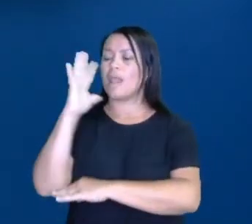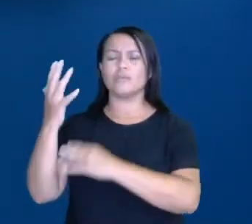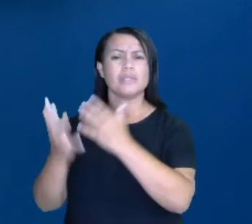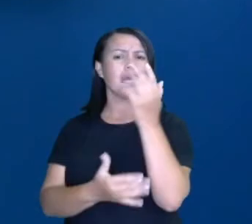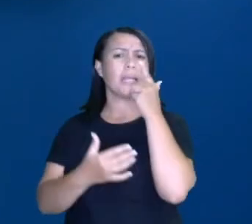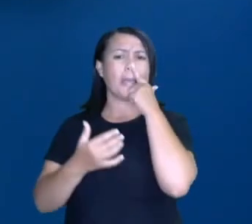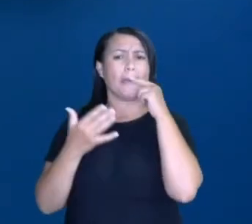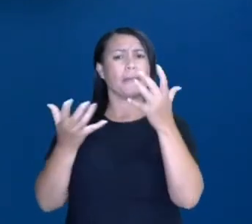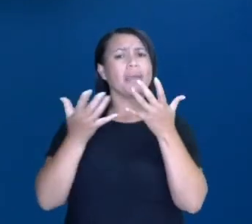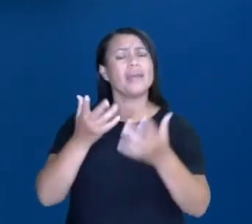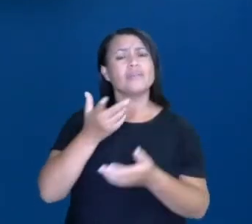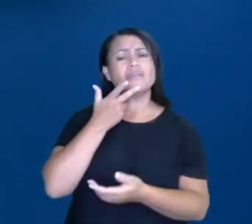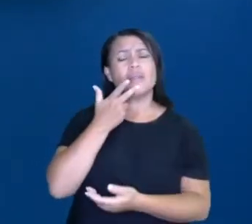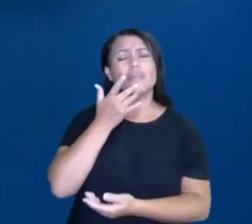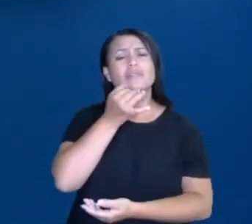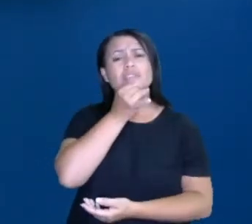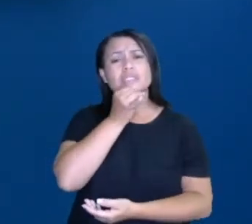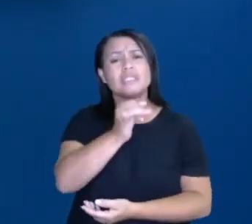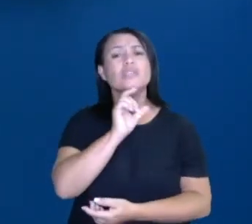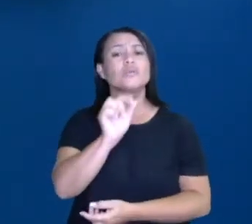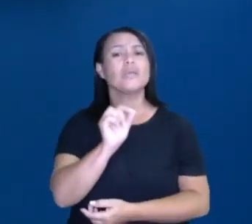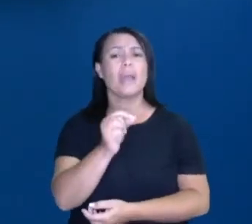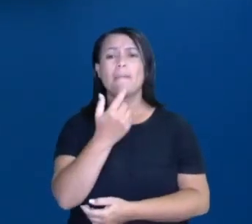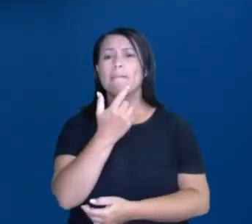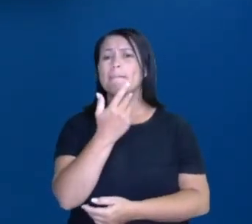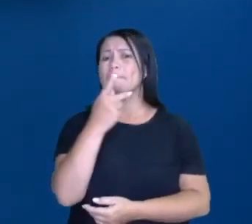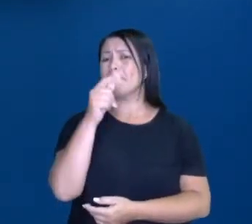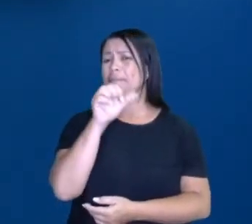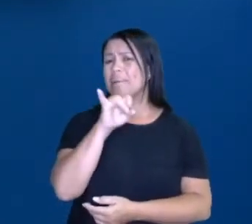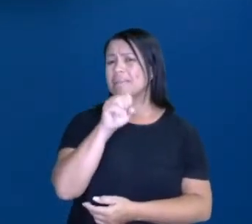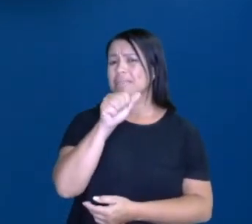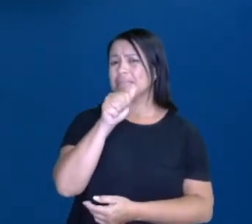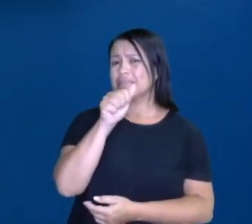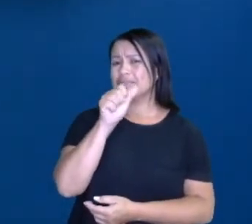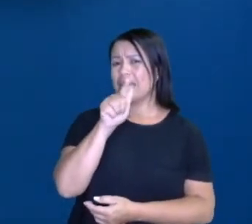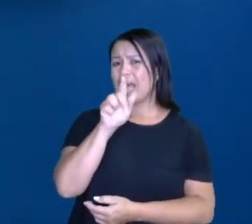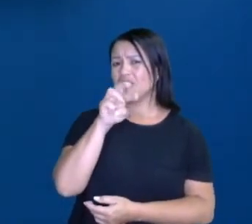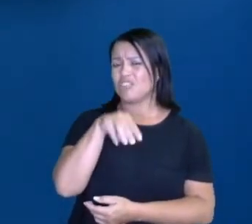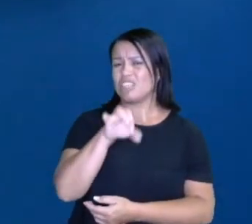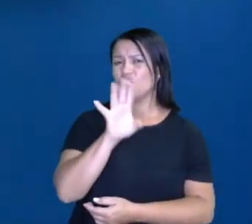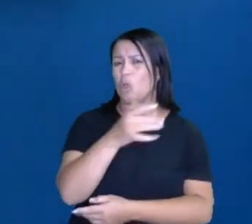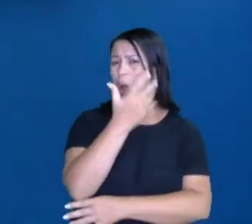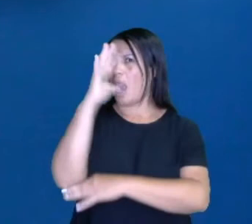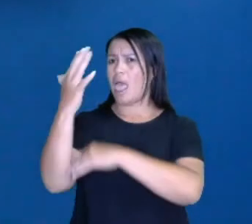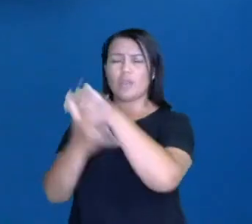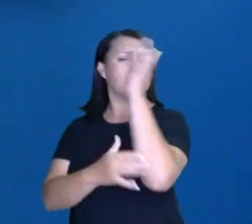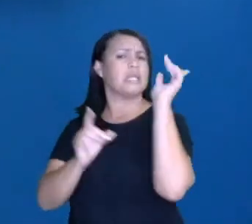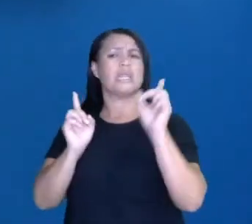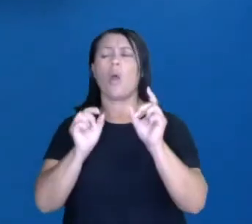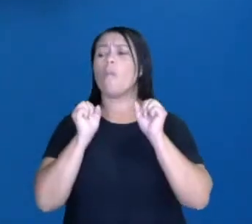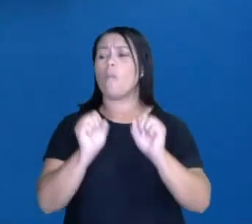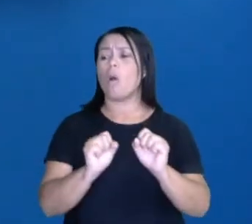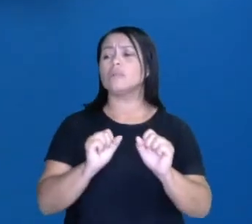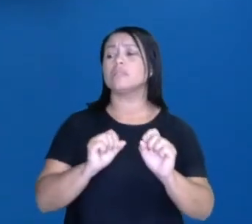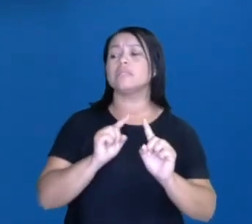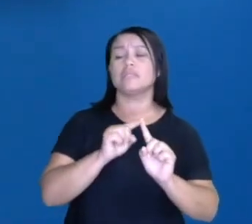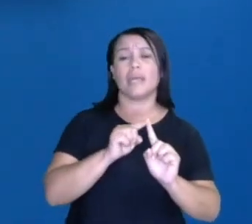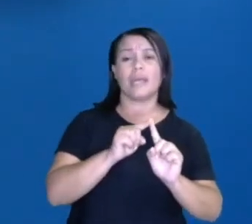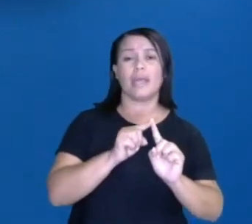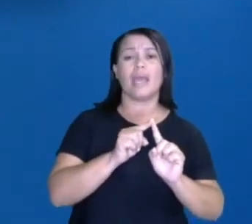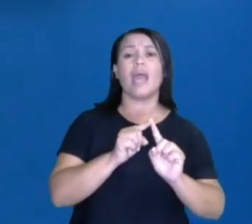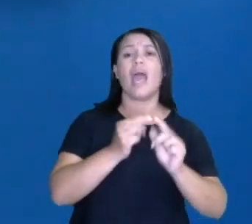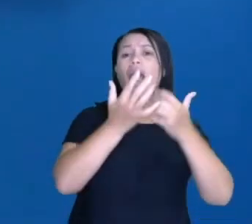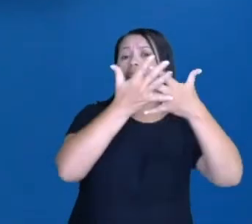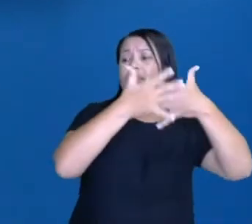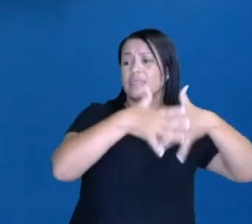vocês que nem sempre paisagem é apenas isso aí. As paisagens, elas podem ser, paisagem